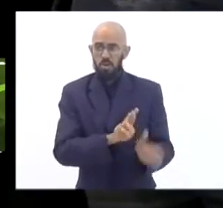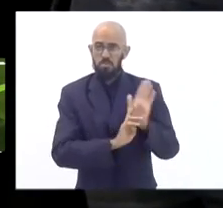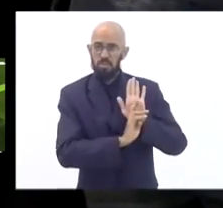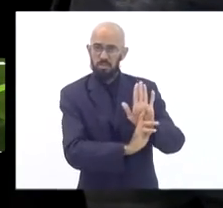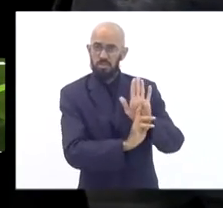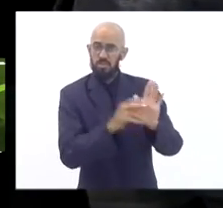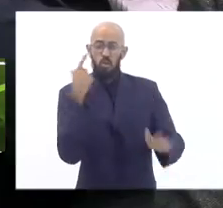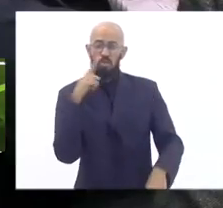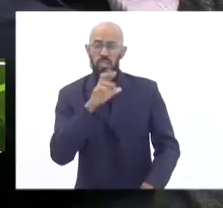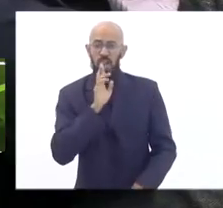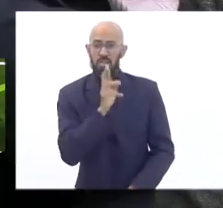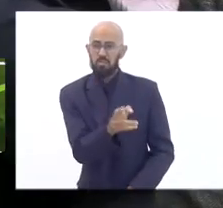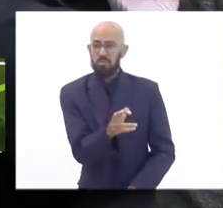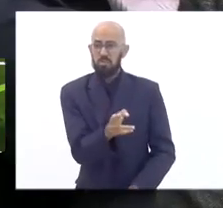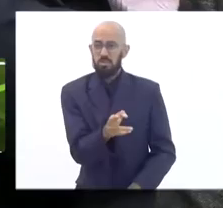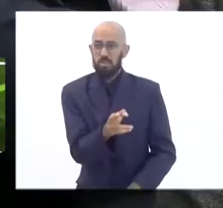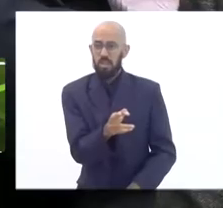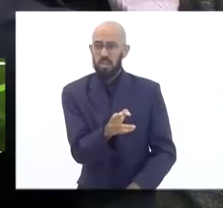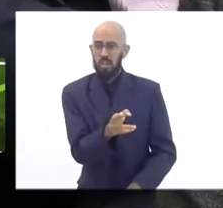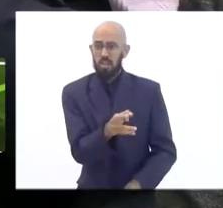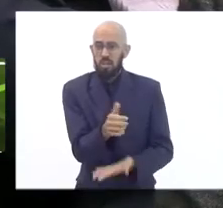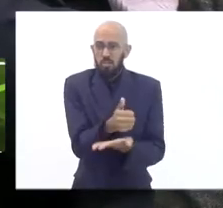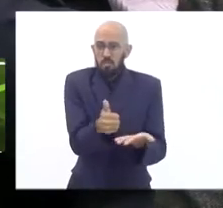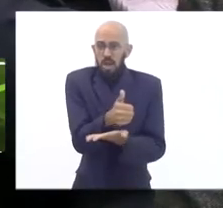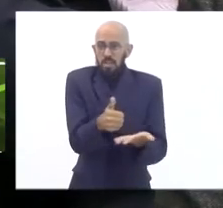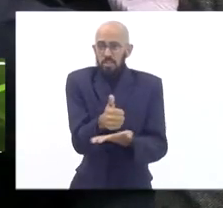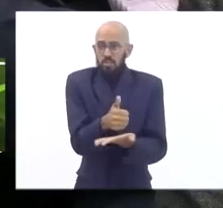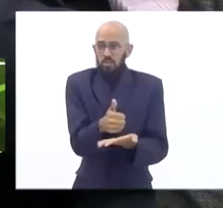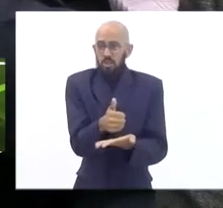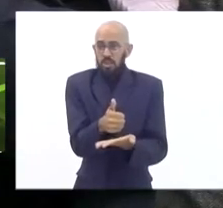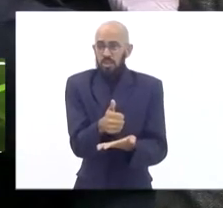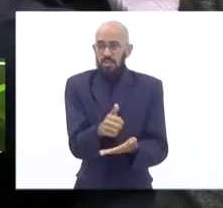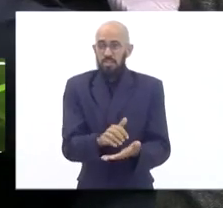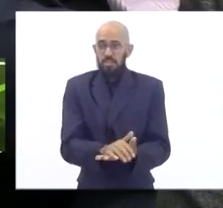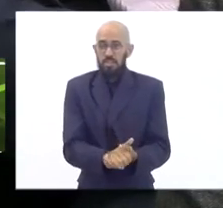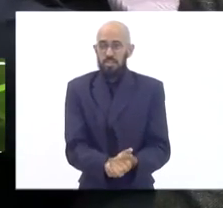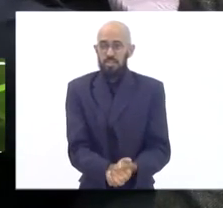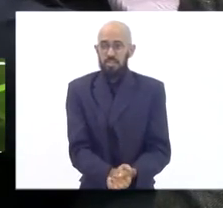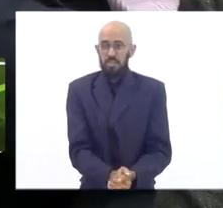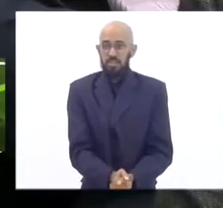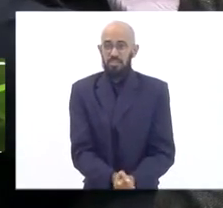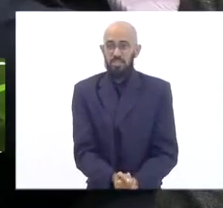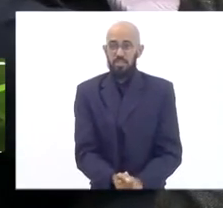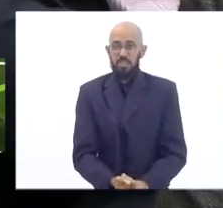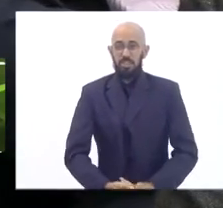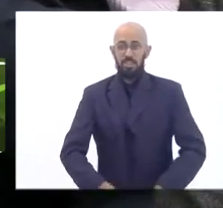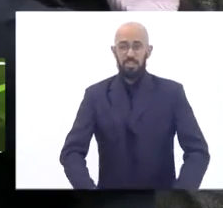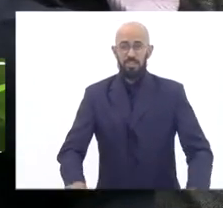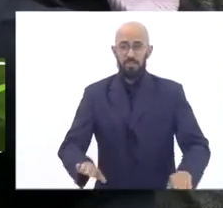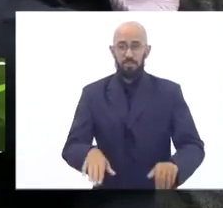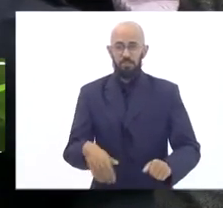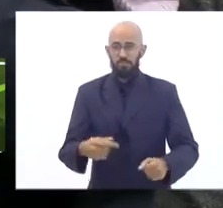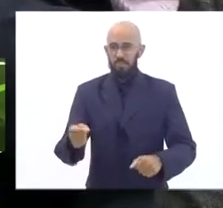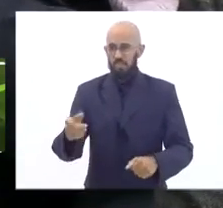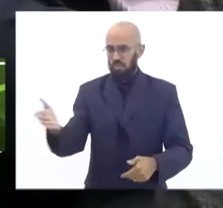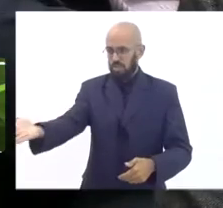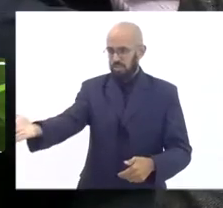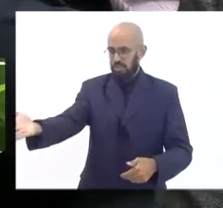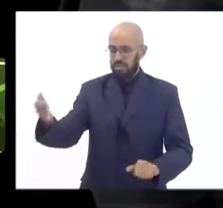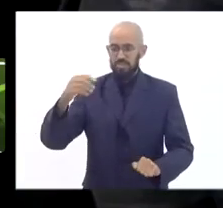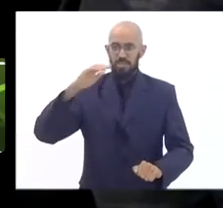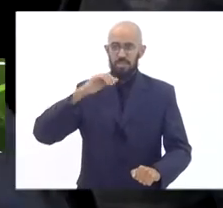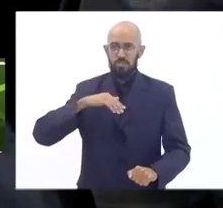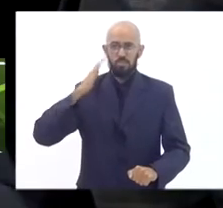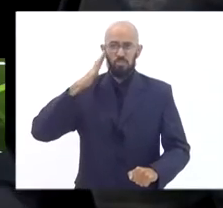consegue responder o mais básico, que é o número necessário, indicação feita por Vossa Excelência, qual o número necessário